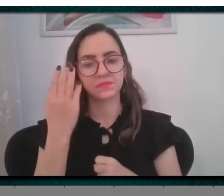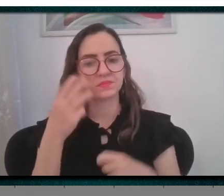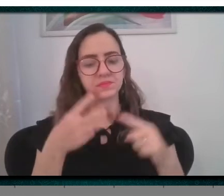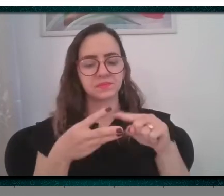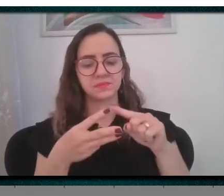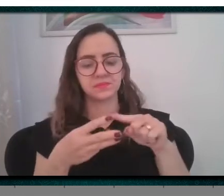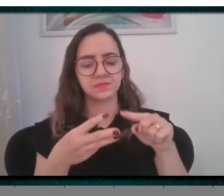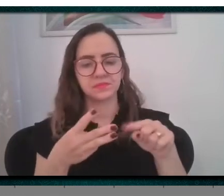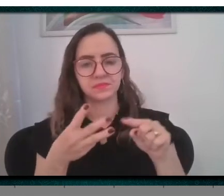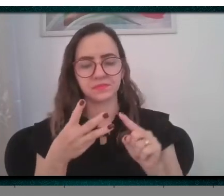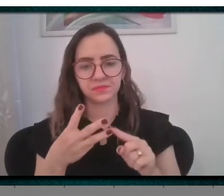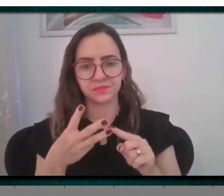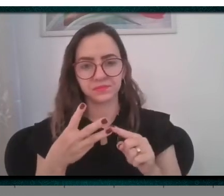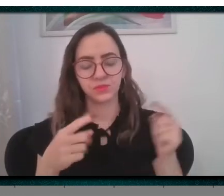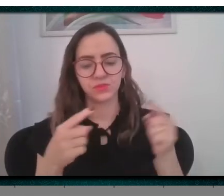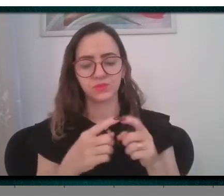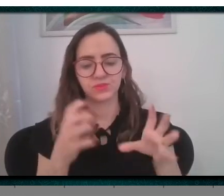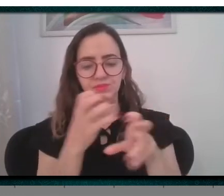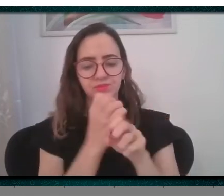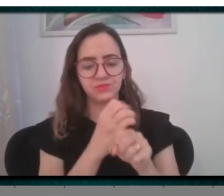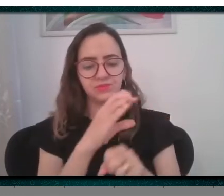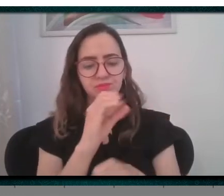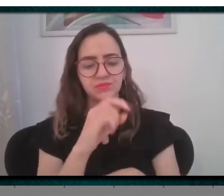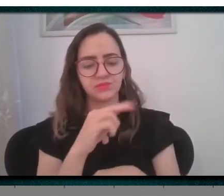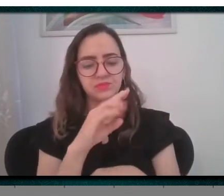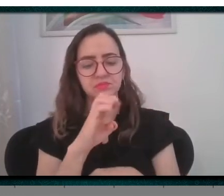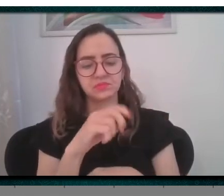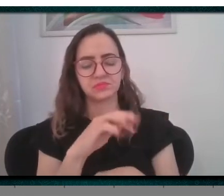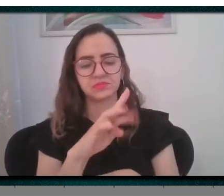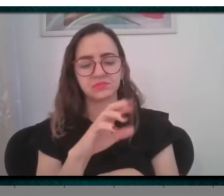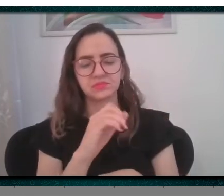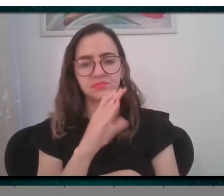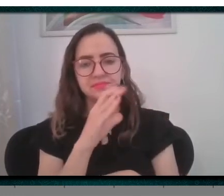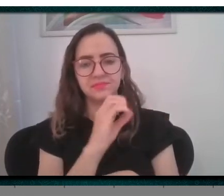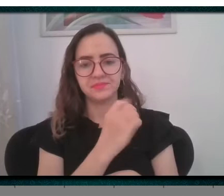aqui uma concentração